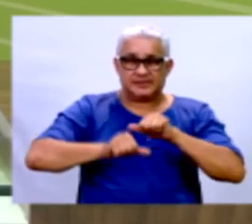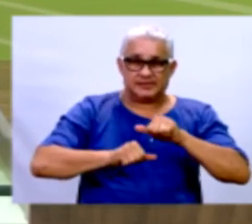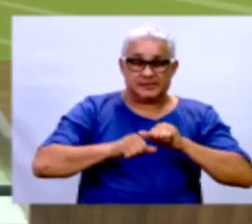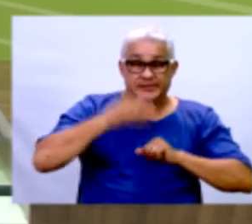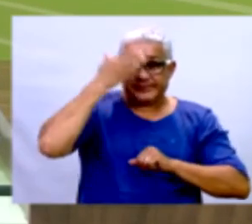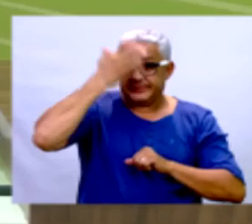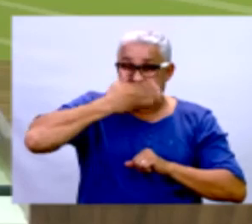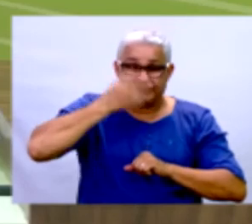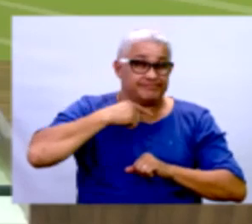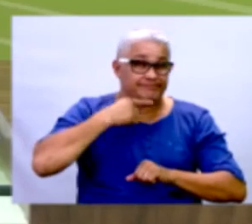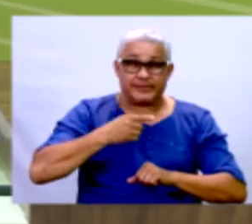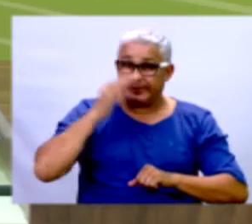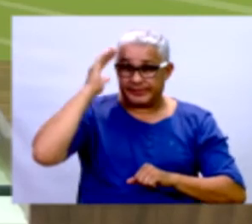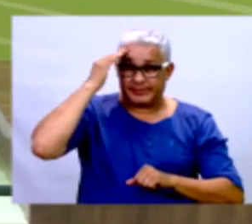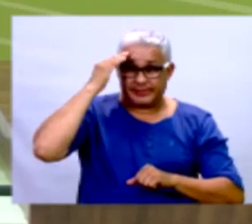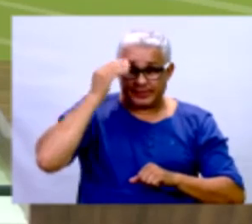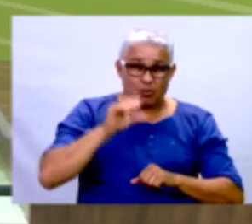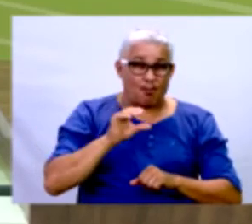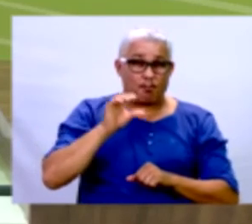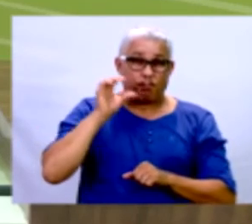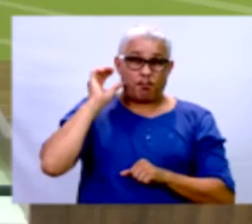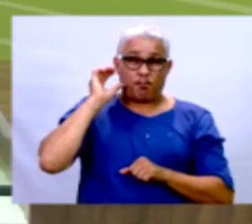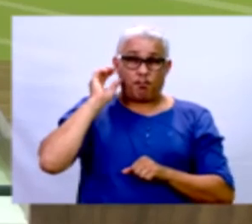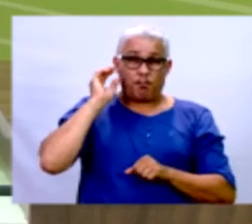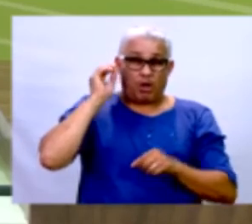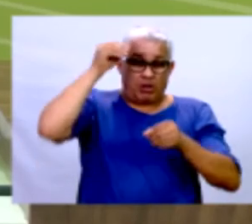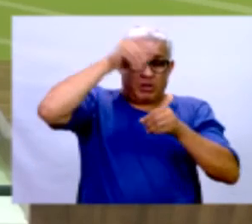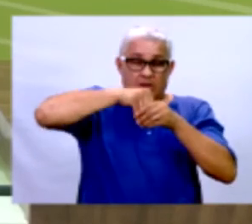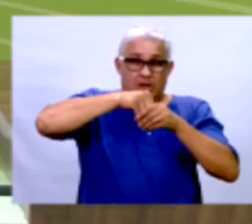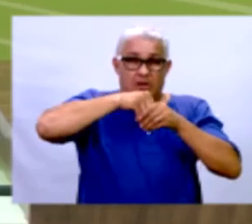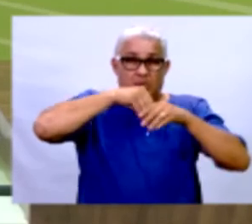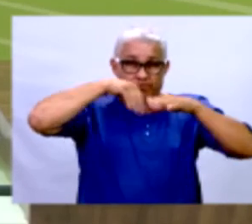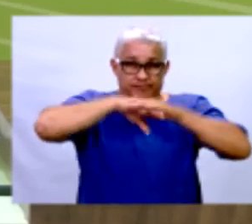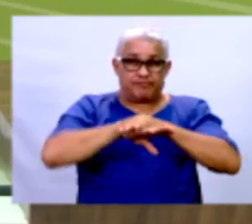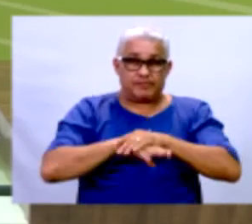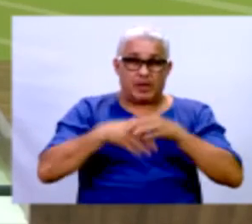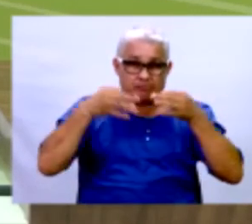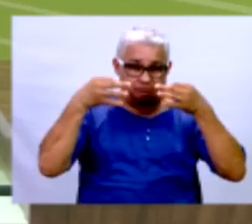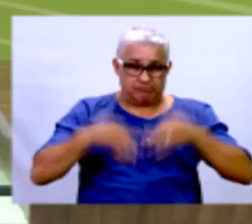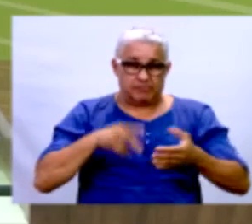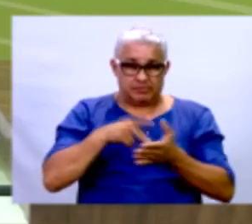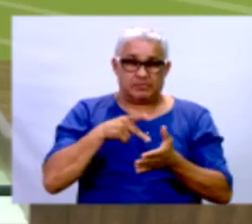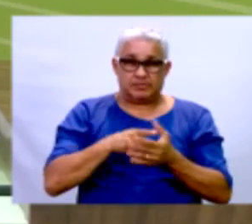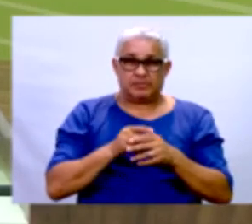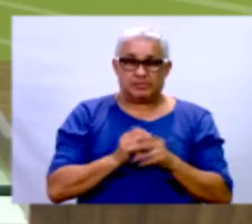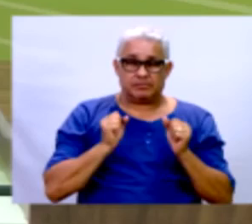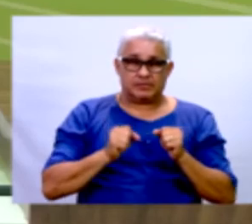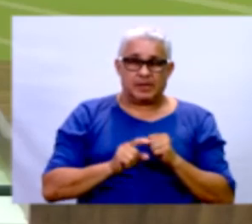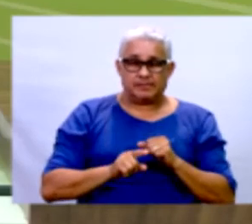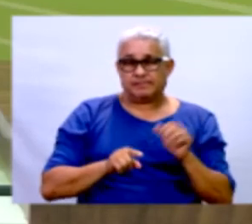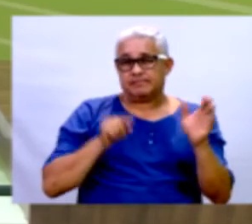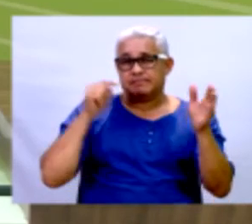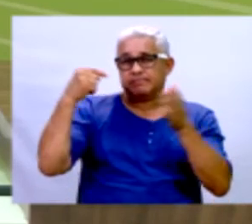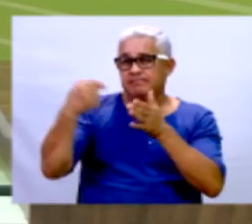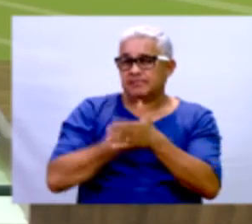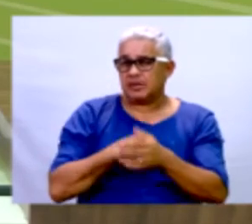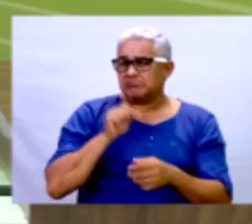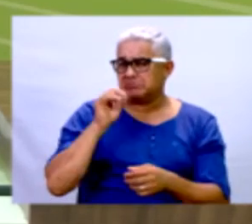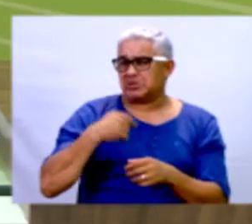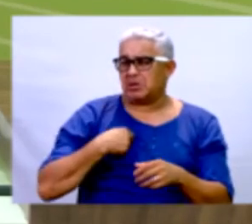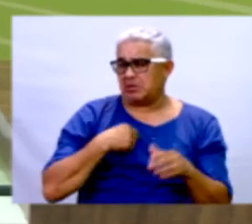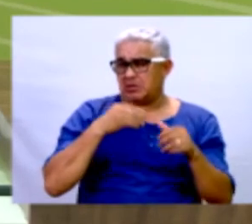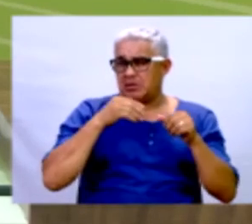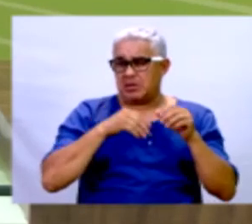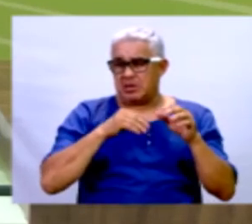ilegível, tá? Para esconder o que está guardado ali. Aí pode-se estar se perguntando, mas se eu escondo